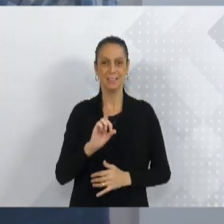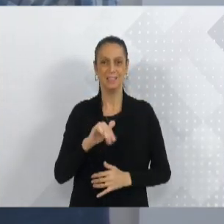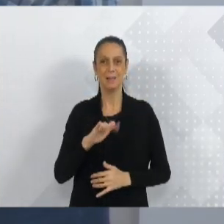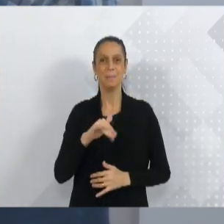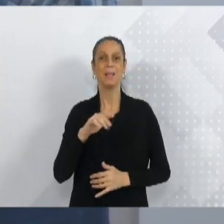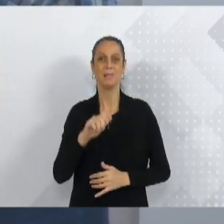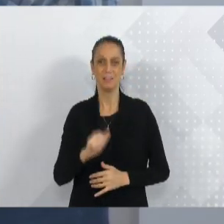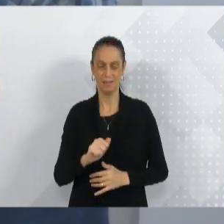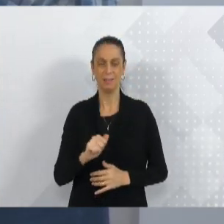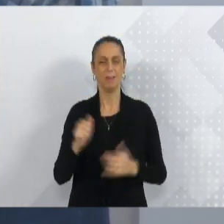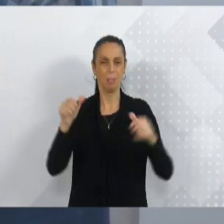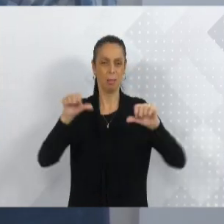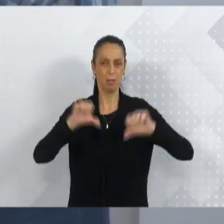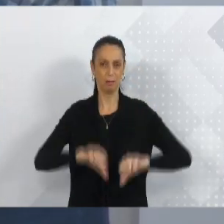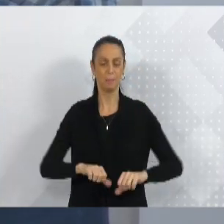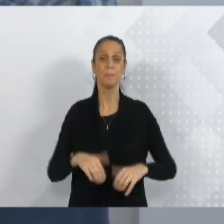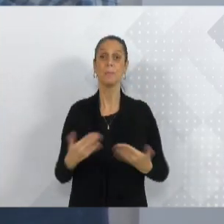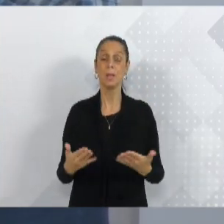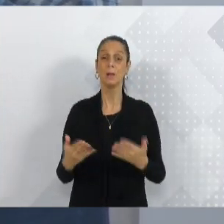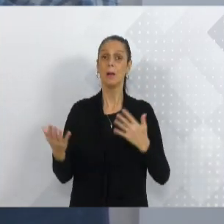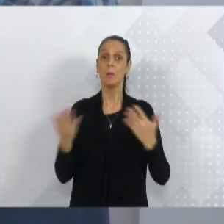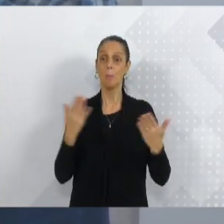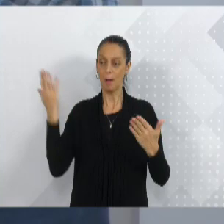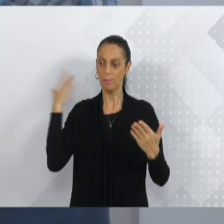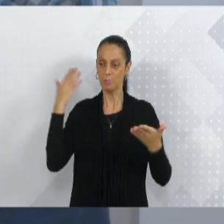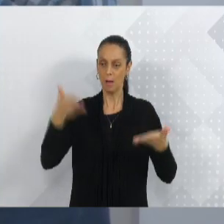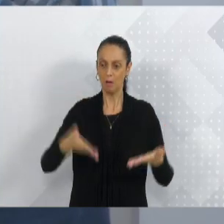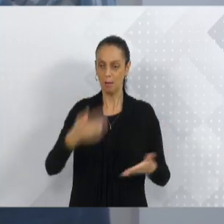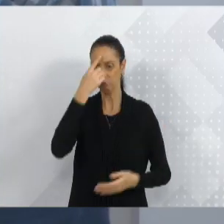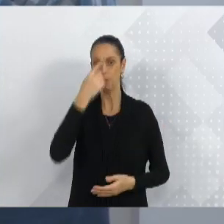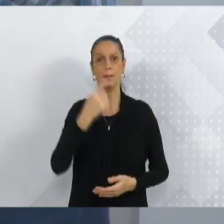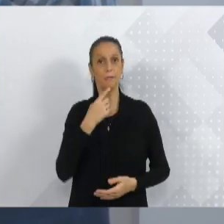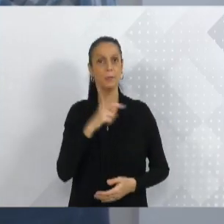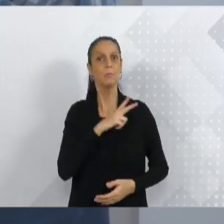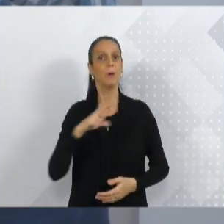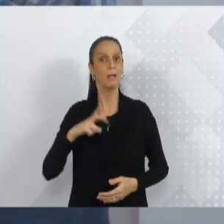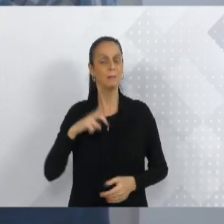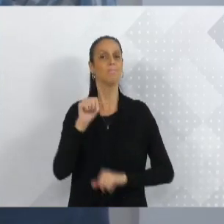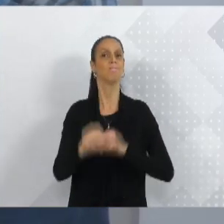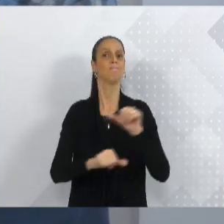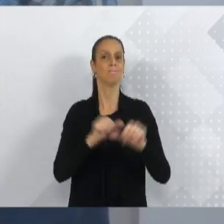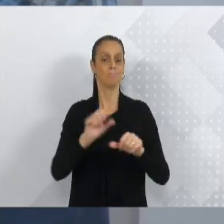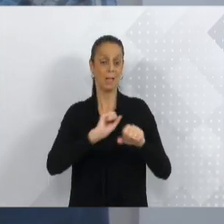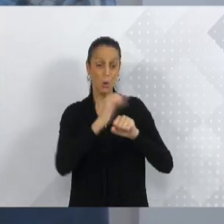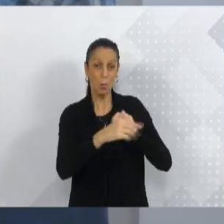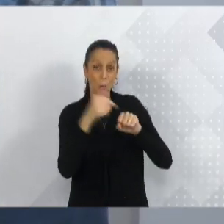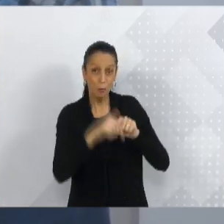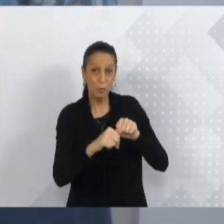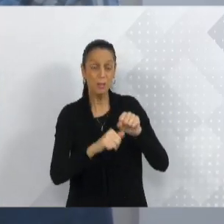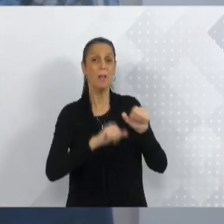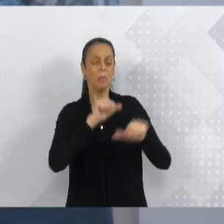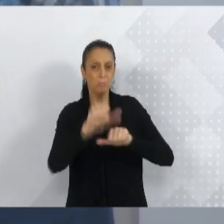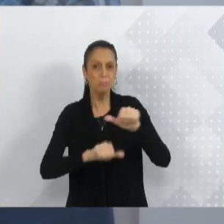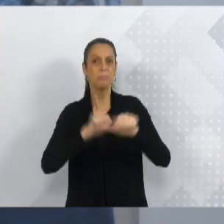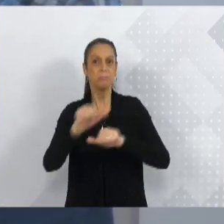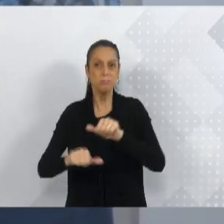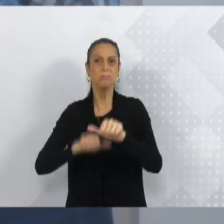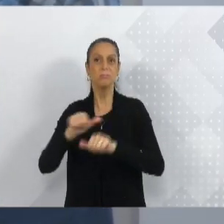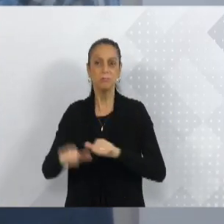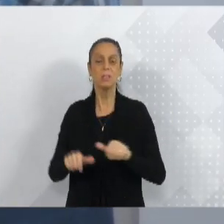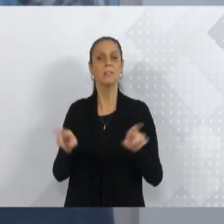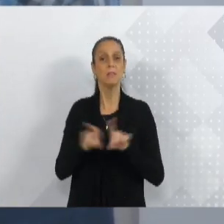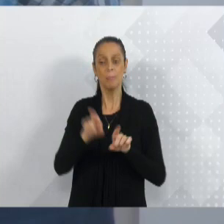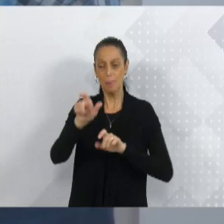também que o perfil está mudando, né? O perfil, a própria doença, ela mudou e esse perfil desse paciente também está